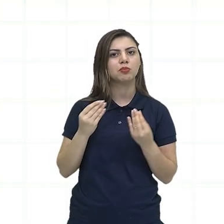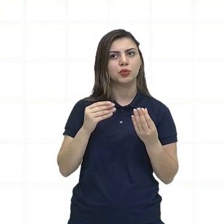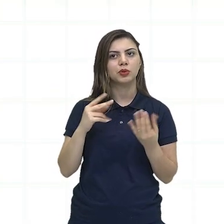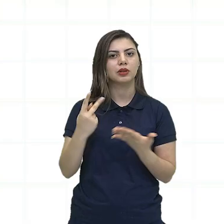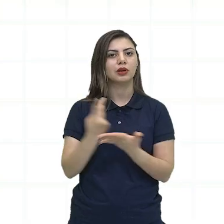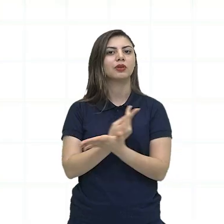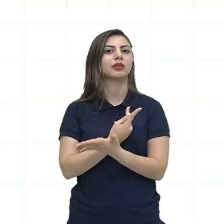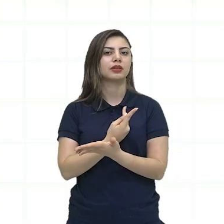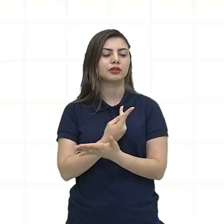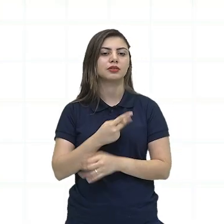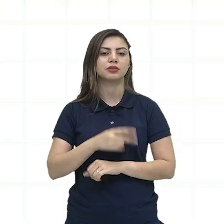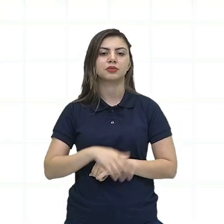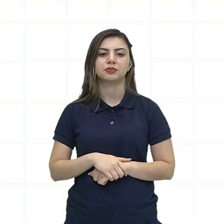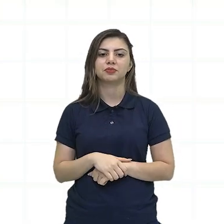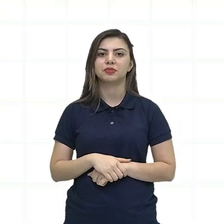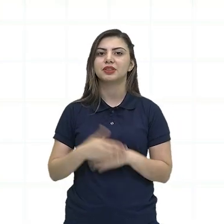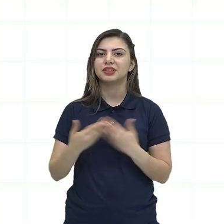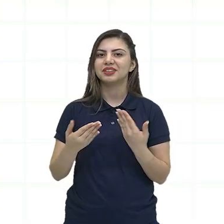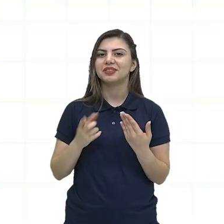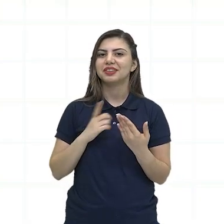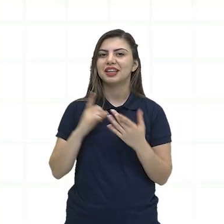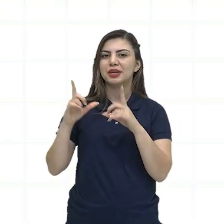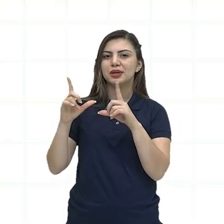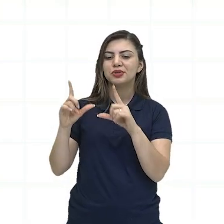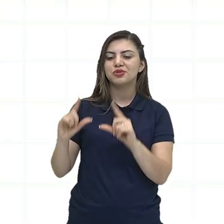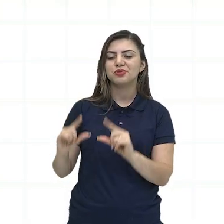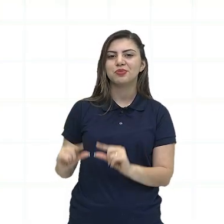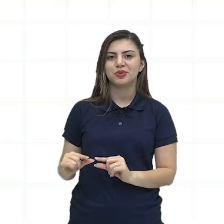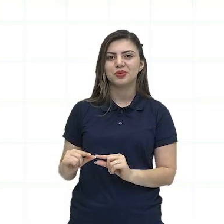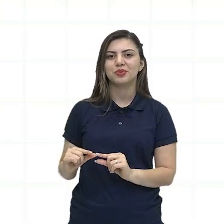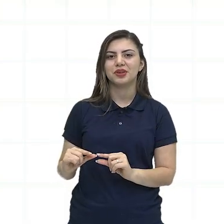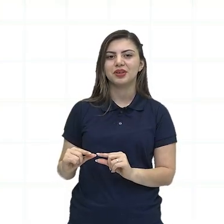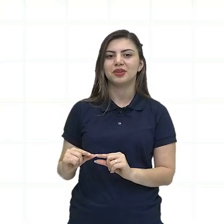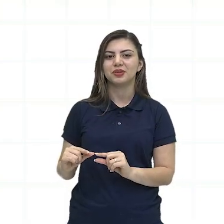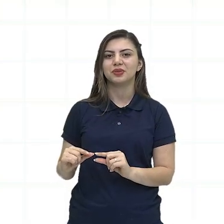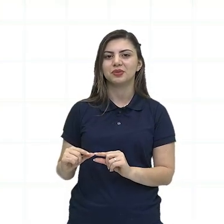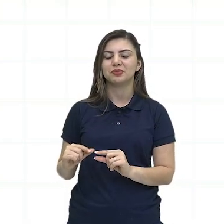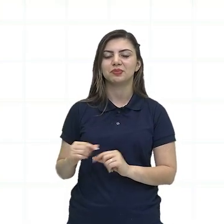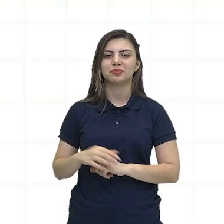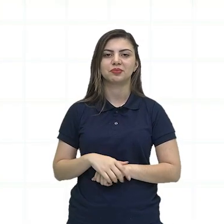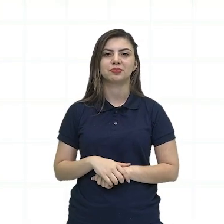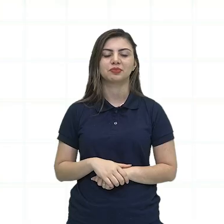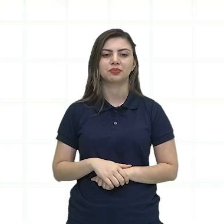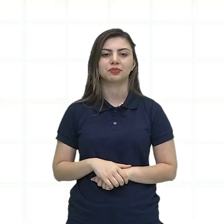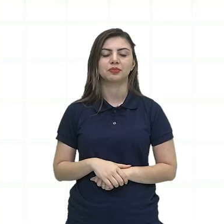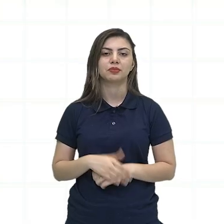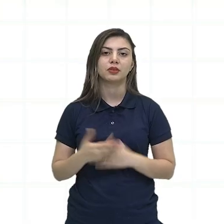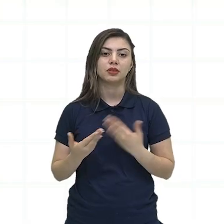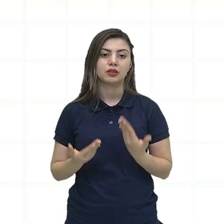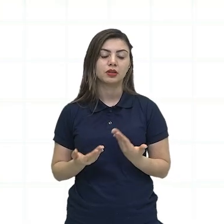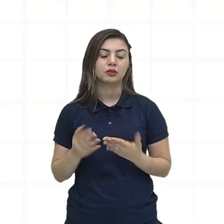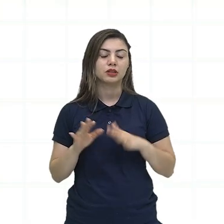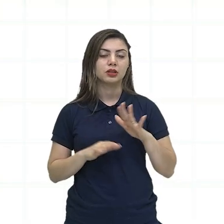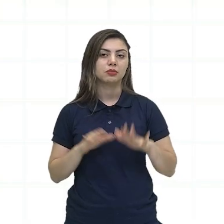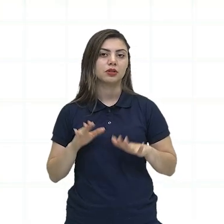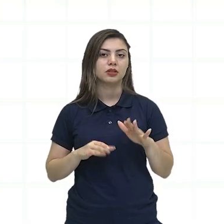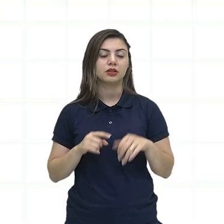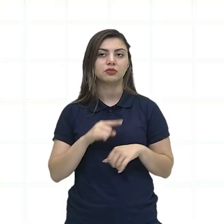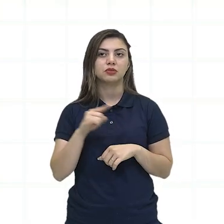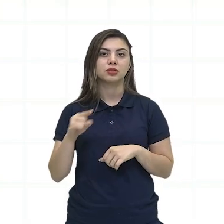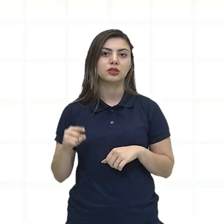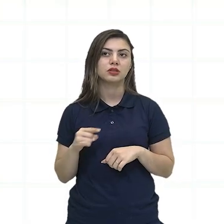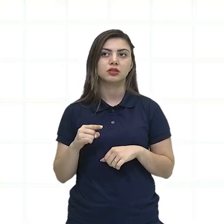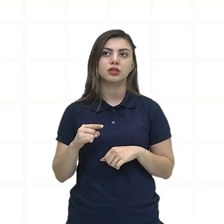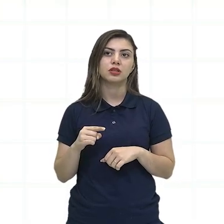vezes, é comumente, né? Vai diminuindo aí. Então, a partir de quantas vezes, da frequência que você quer